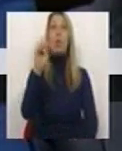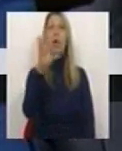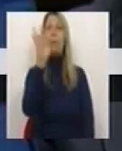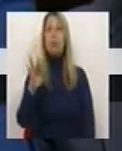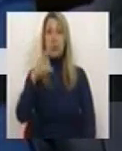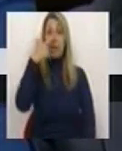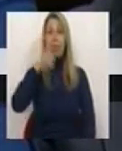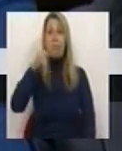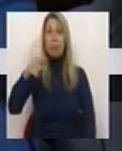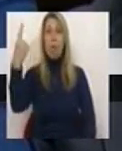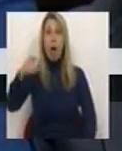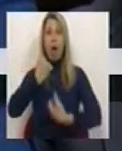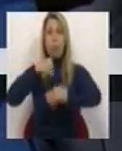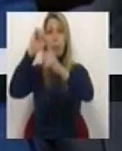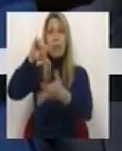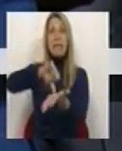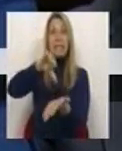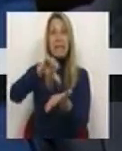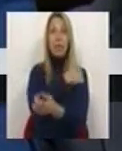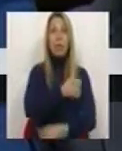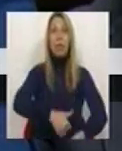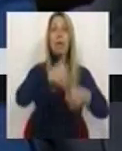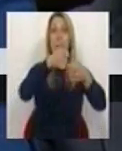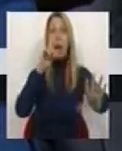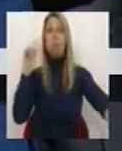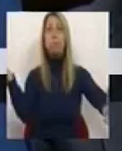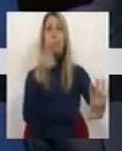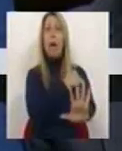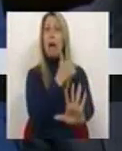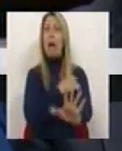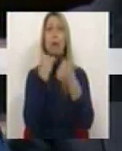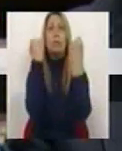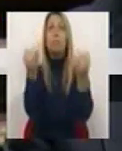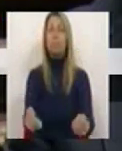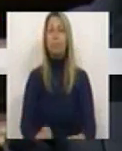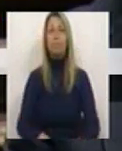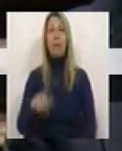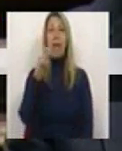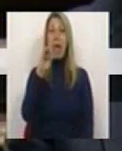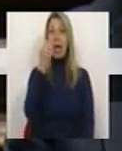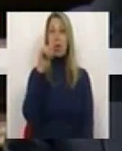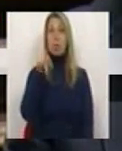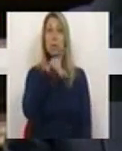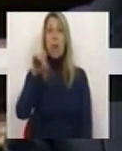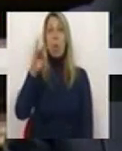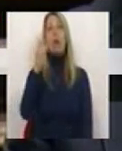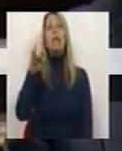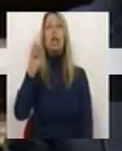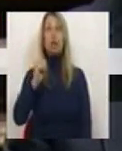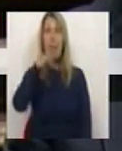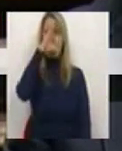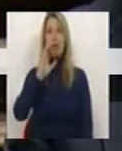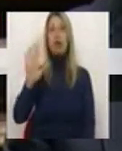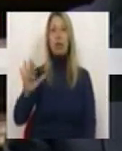ser expulsas do centro das cidades e não encontram habitação. A Assunção Cristas, quando era ministra, gostou muito de alterar o